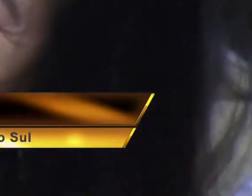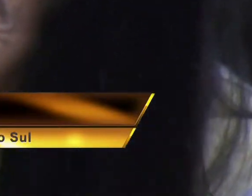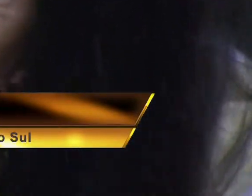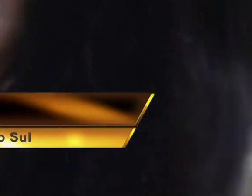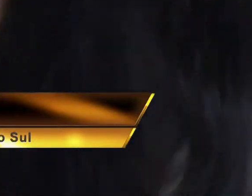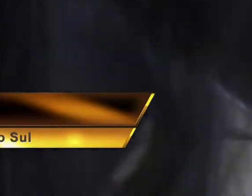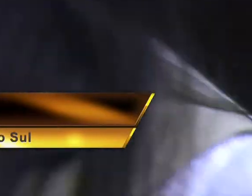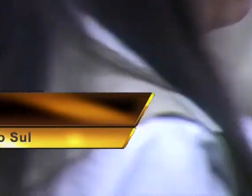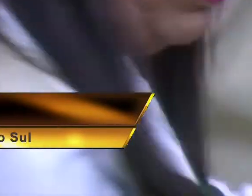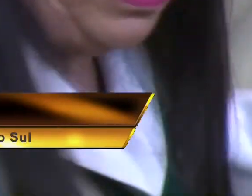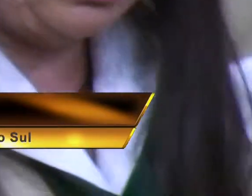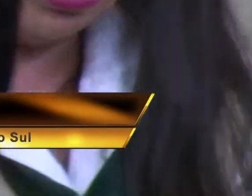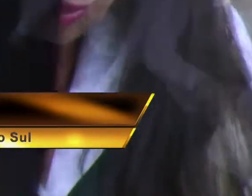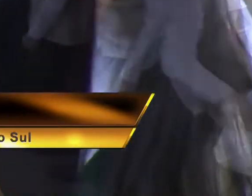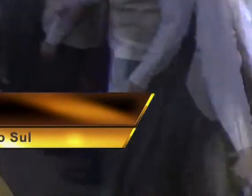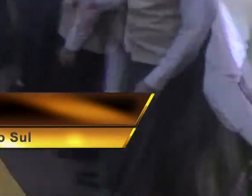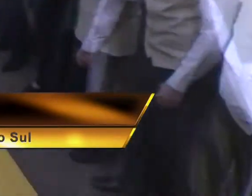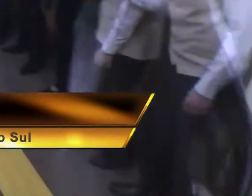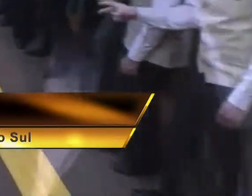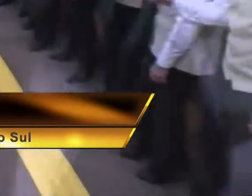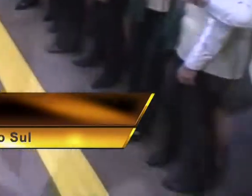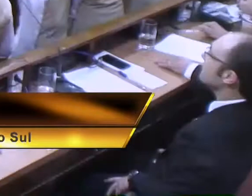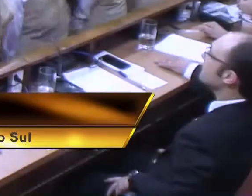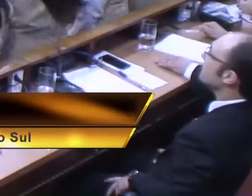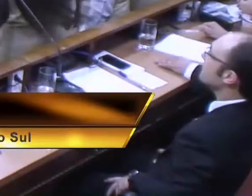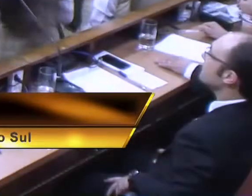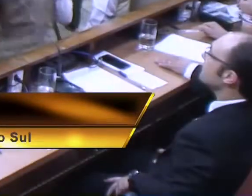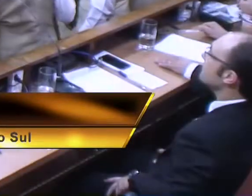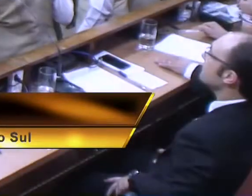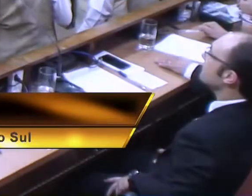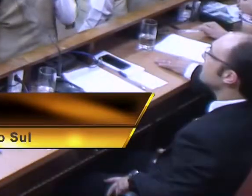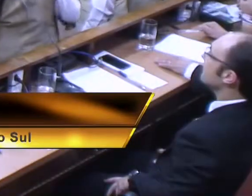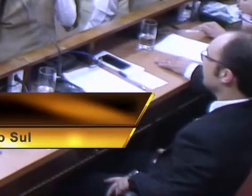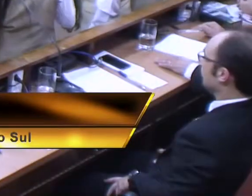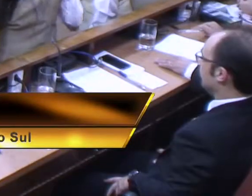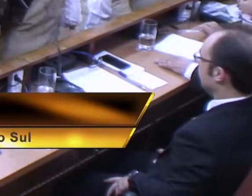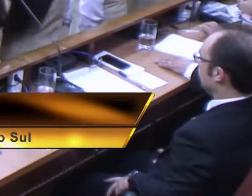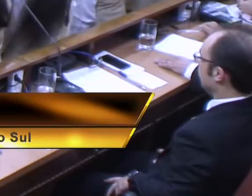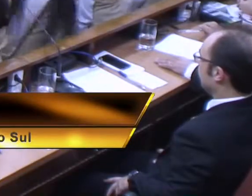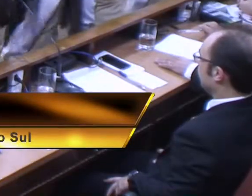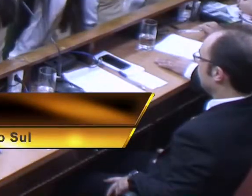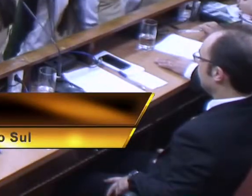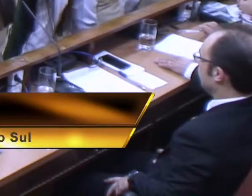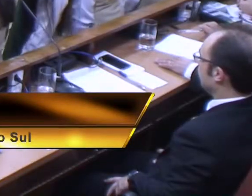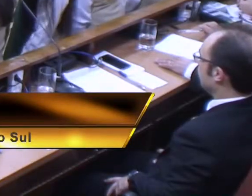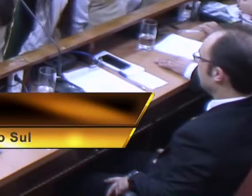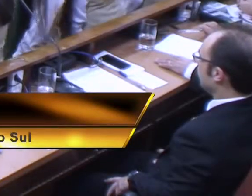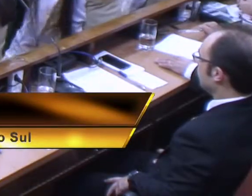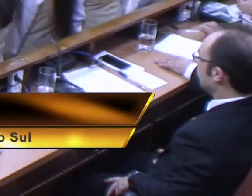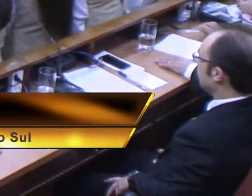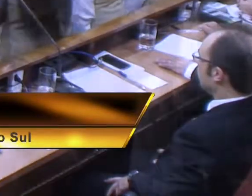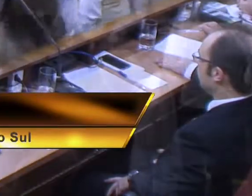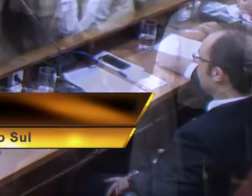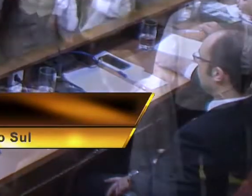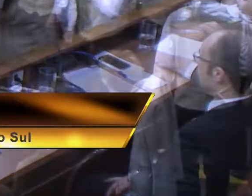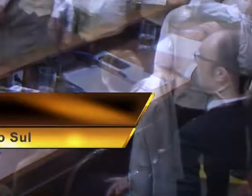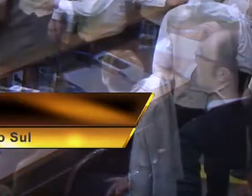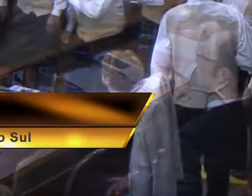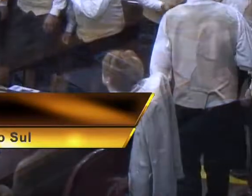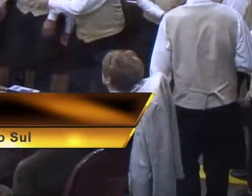sei, sei, sei, salamora, lu, tri, salamora, sei, sei, sei, salamora.